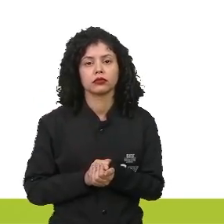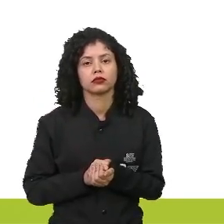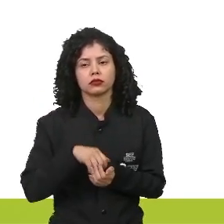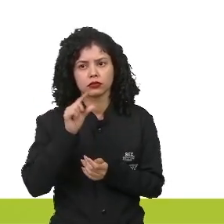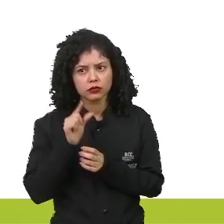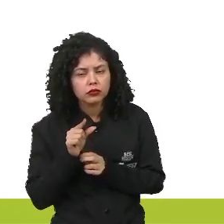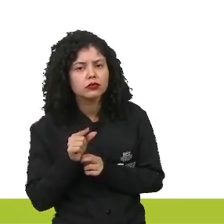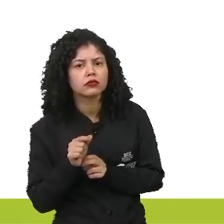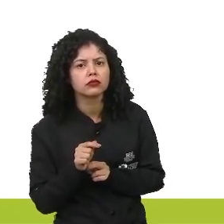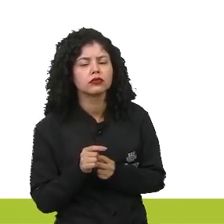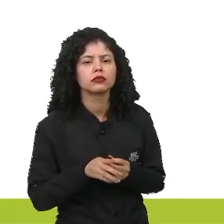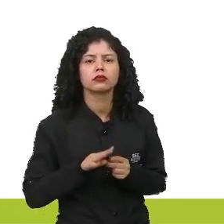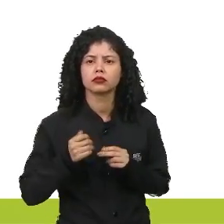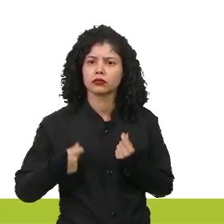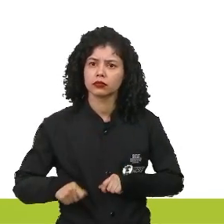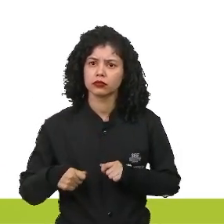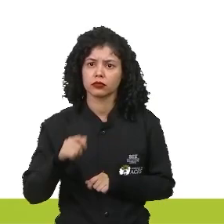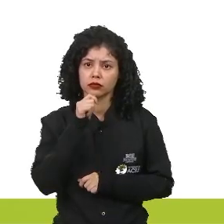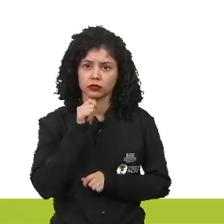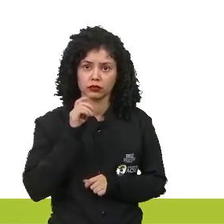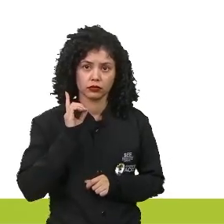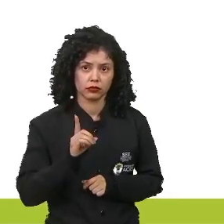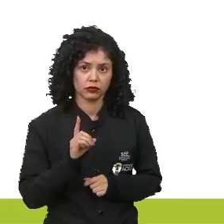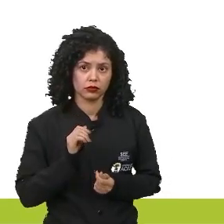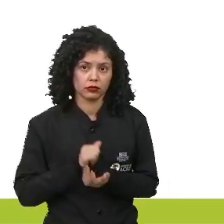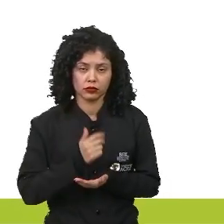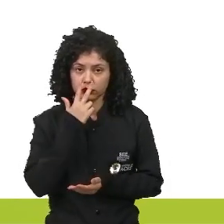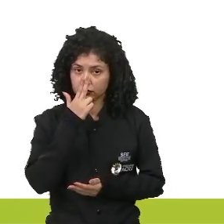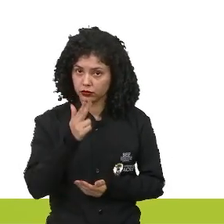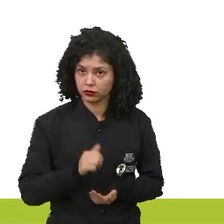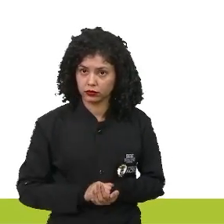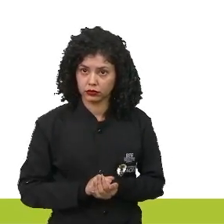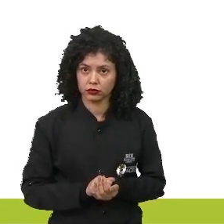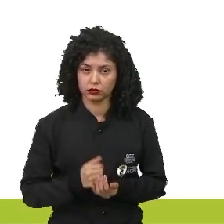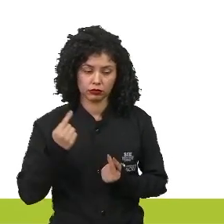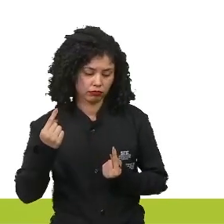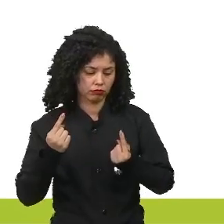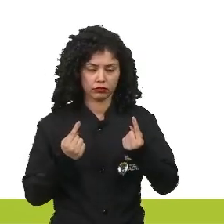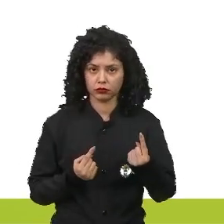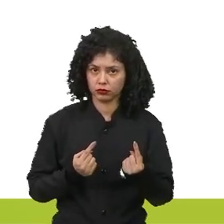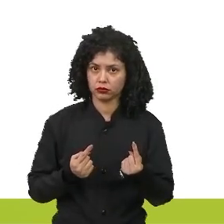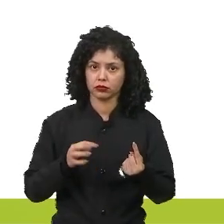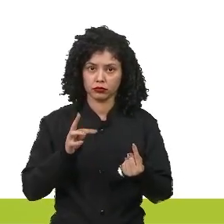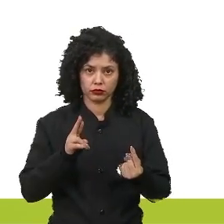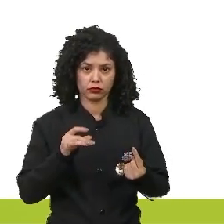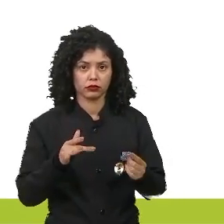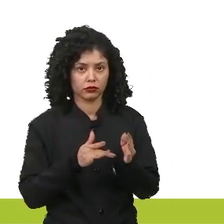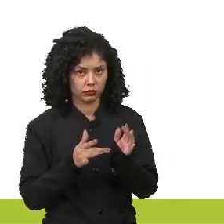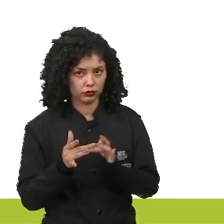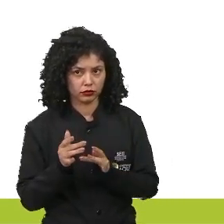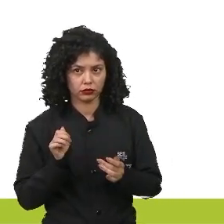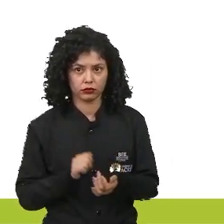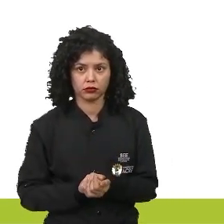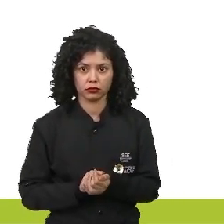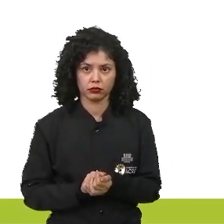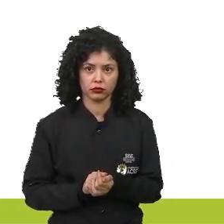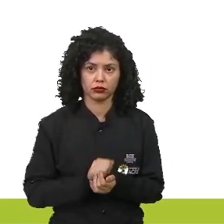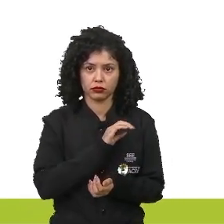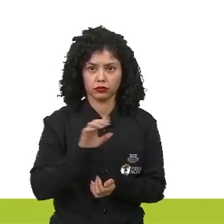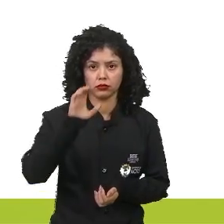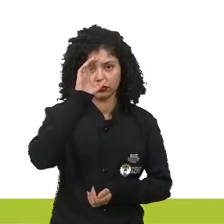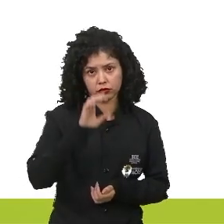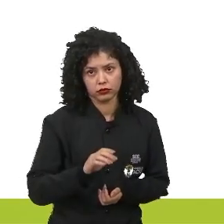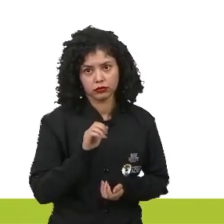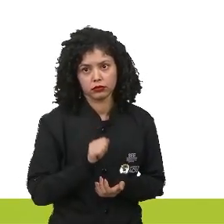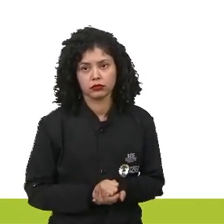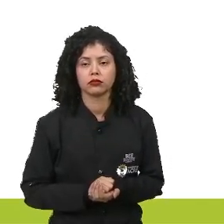que precisava de legitimação, a semelhança física entre Tiradentes e Jesus, que proporcionaria a um povo católico como brasileiro